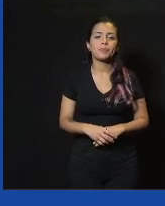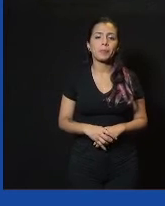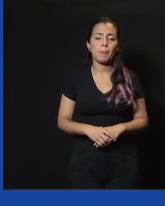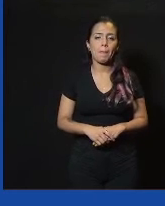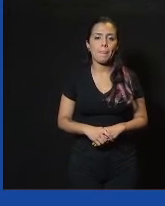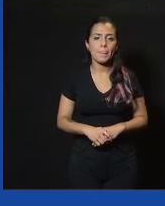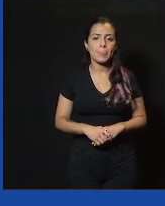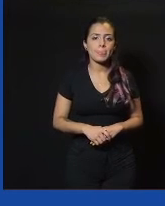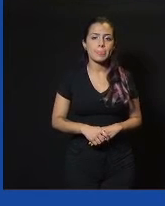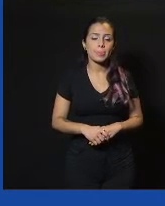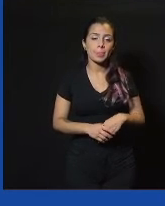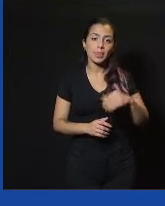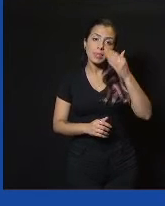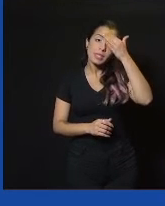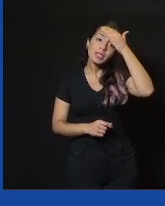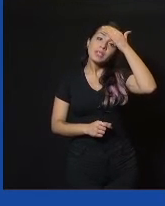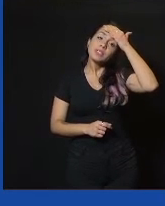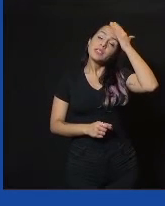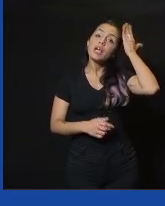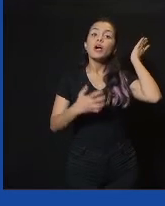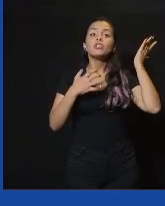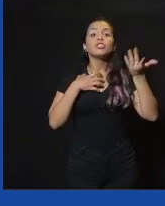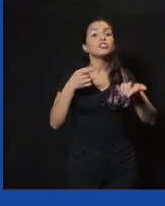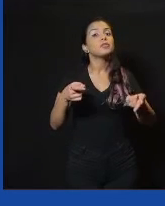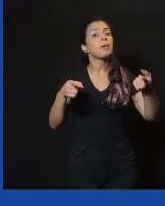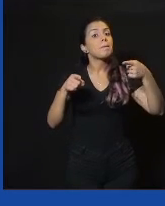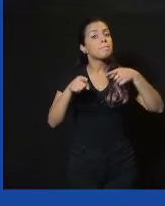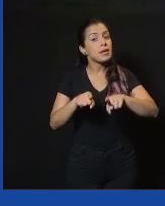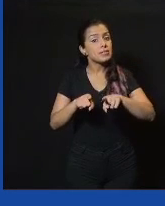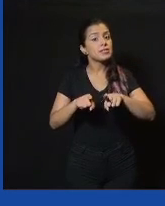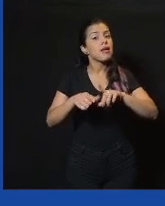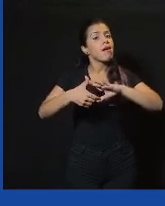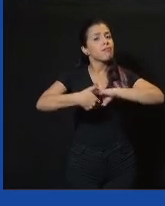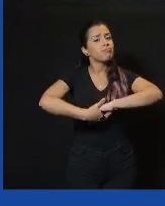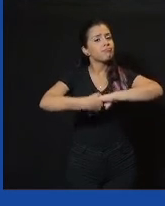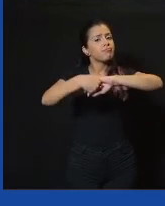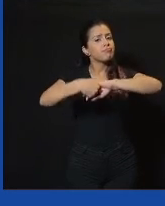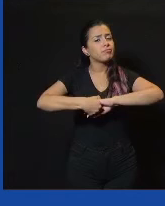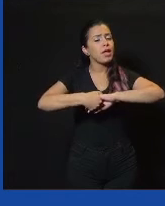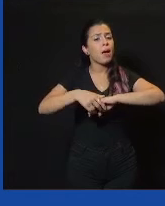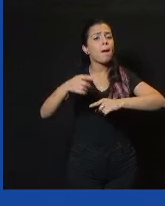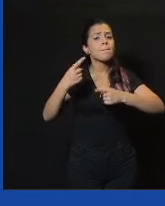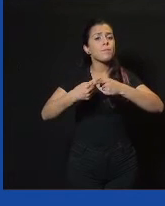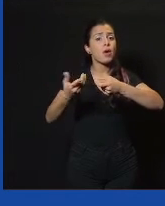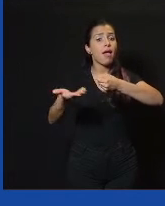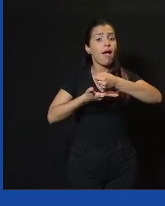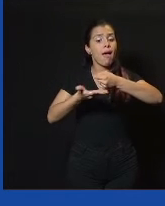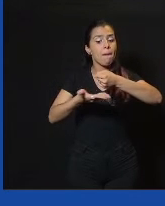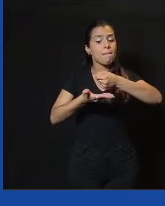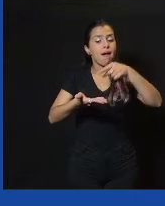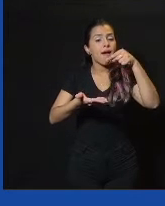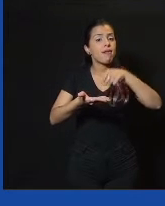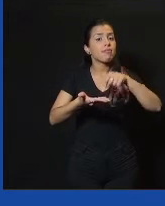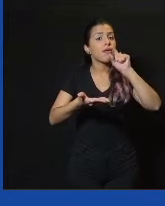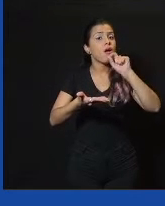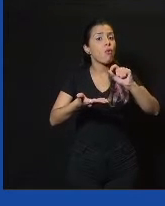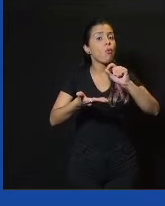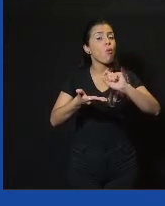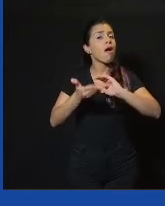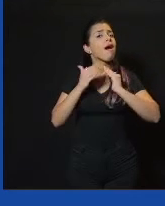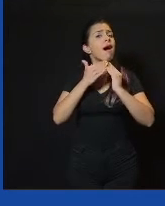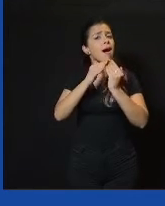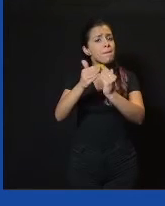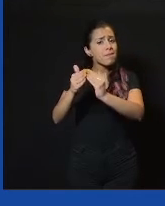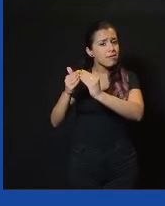essa parceria que vai dar certo. É fazendo essa parceria porque a base começa na periferia, né? Para que a